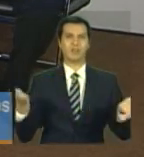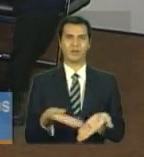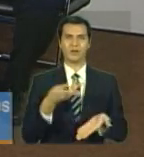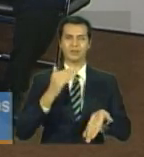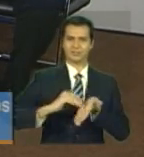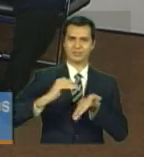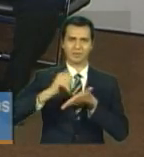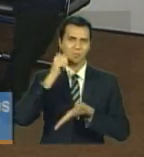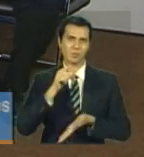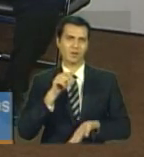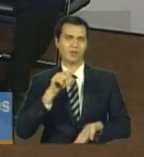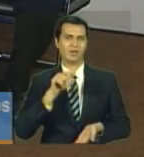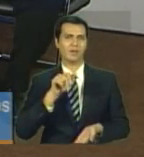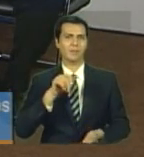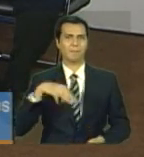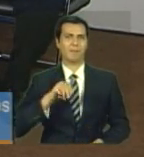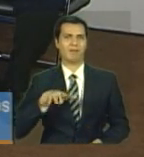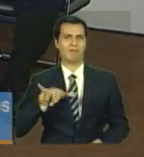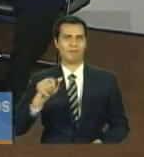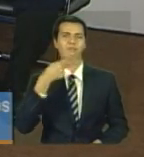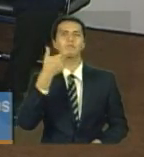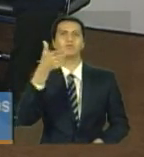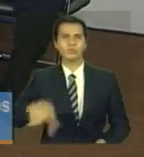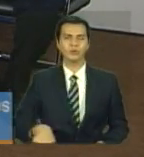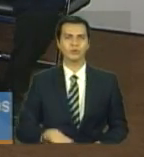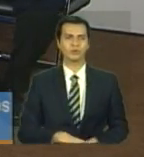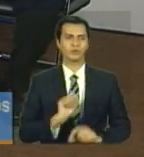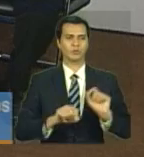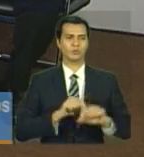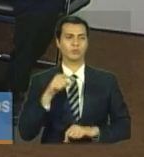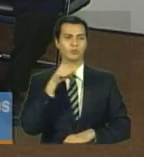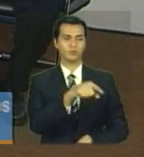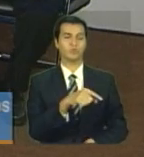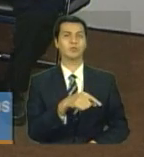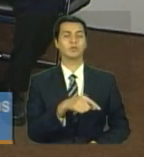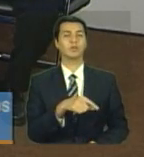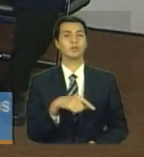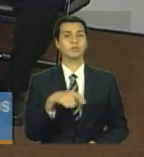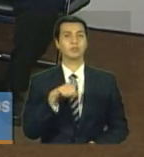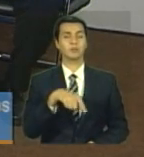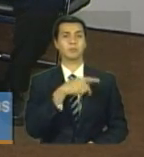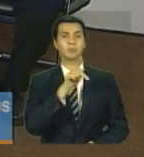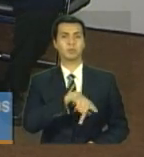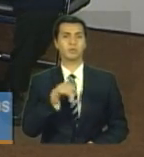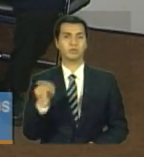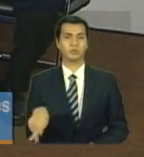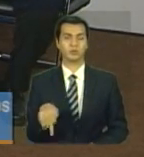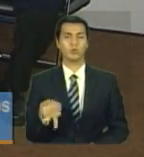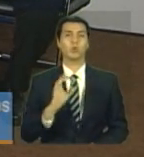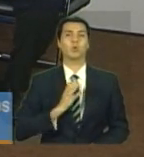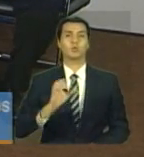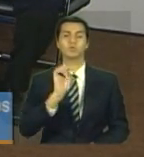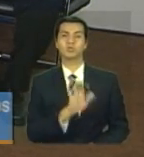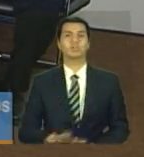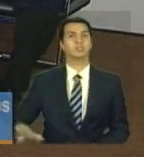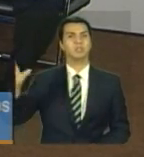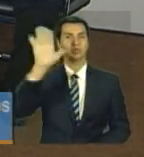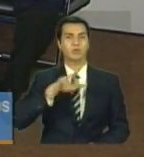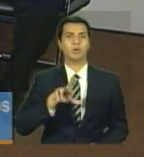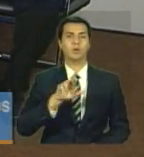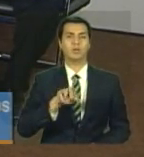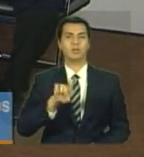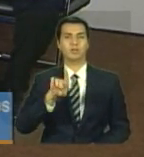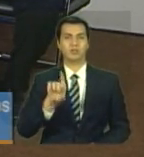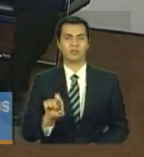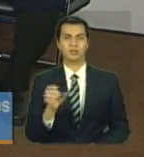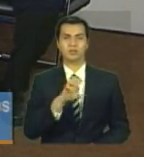parceria feita com a Universidade Federal do Rio Grande do Sul. O professor coordenador-geral da Rede SAM fez questão de deixar aqui o